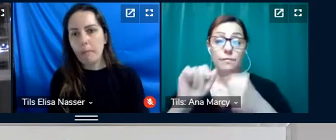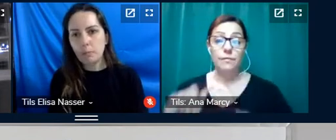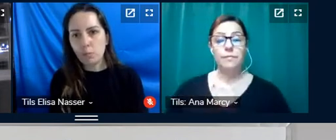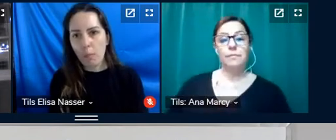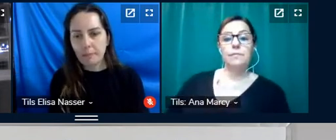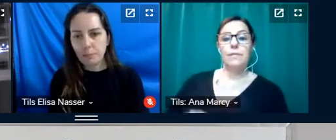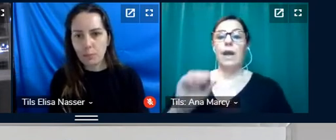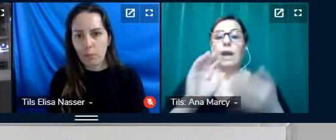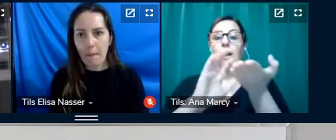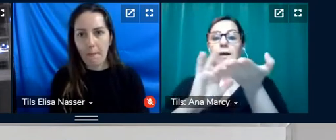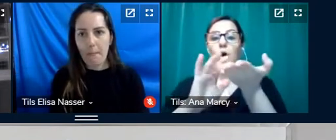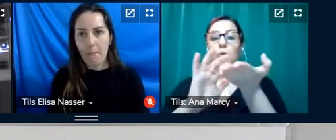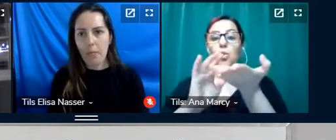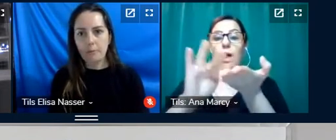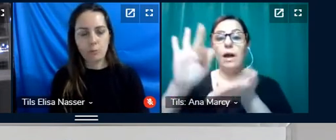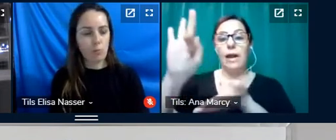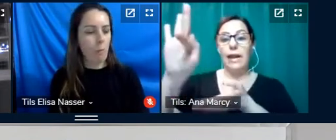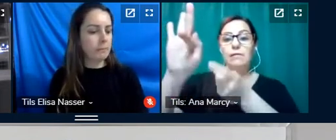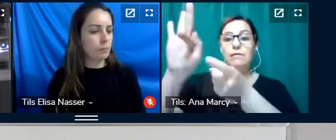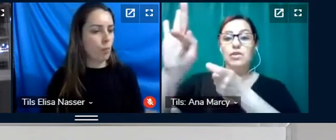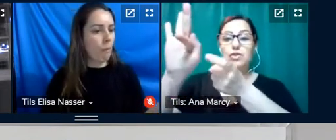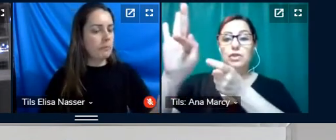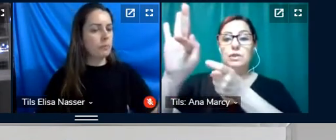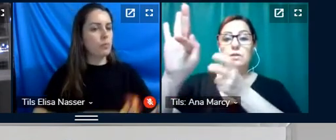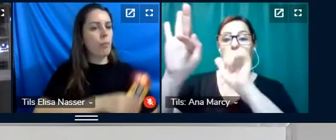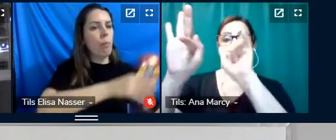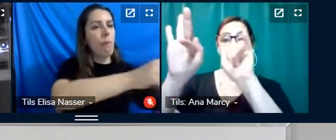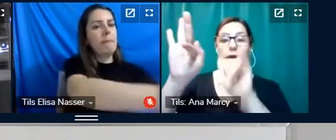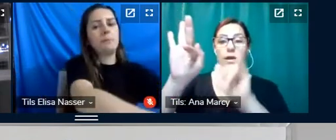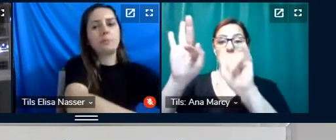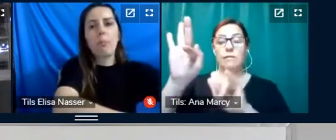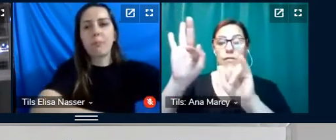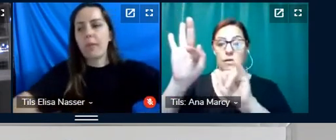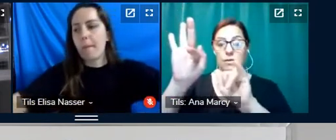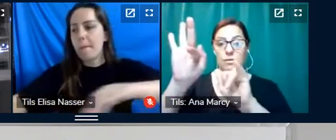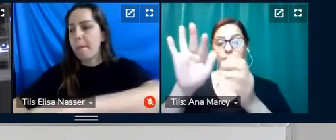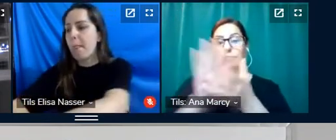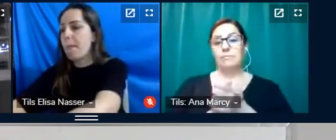Tá, gente? Dá aí uns minutinhos. Já é 8h20, meu Deus.